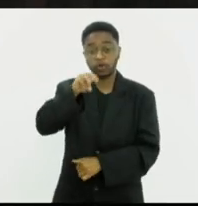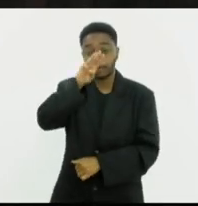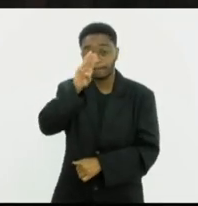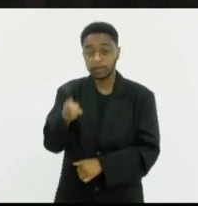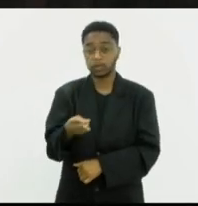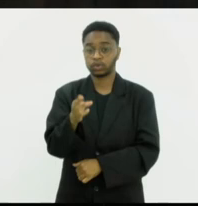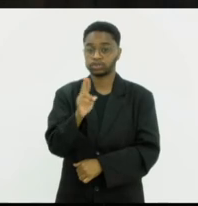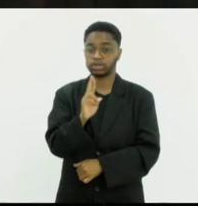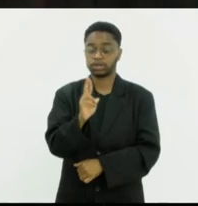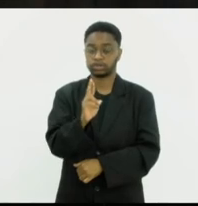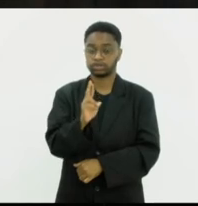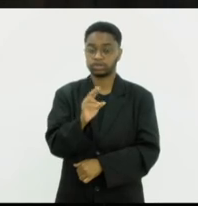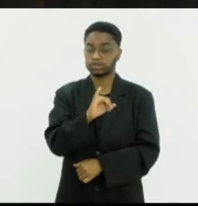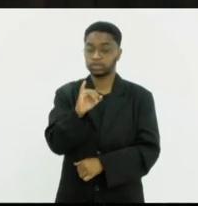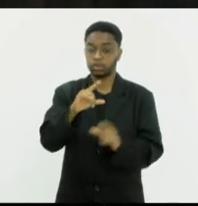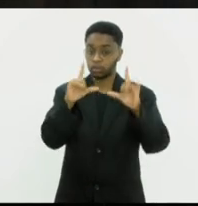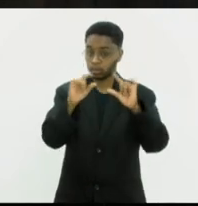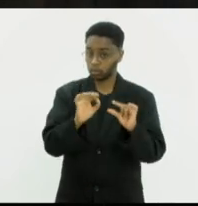isso não cair.